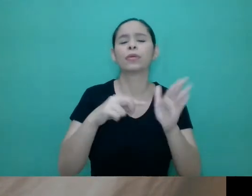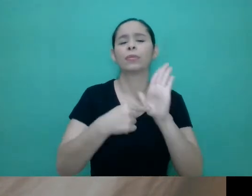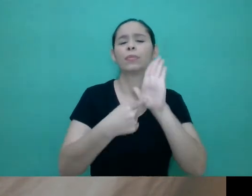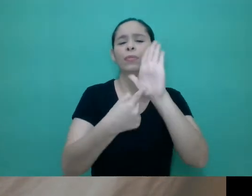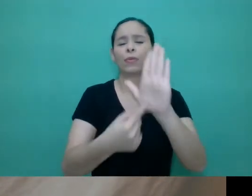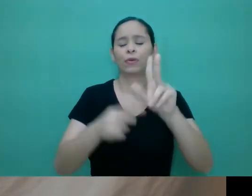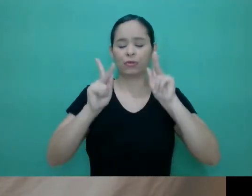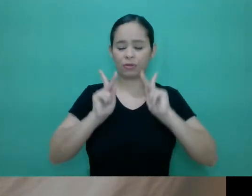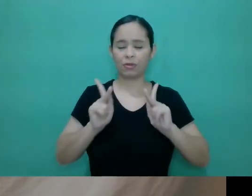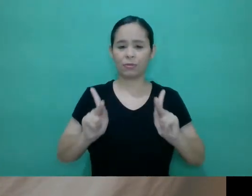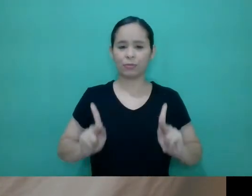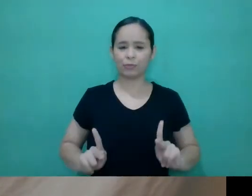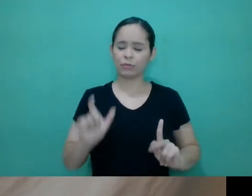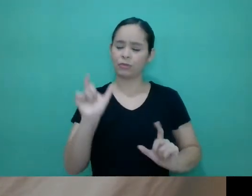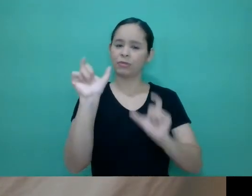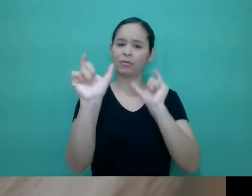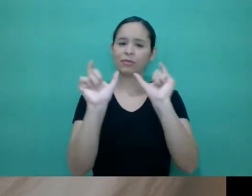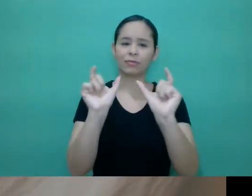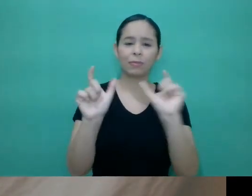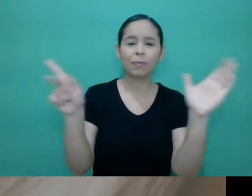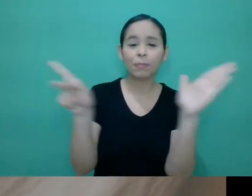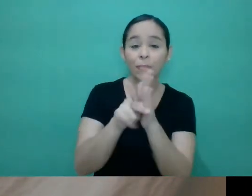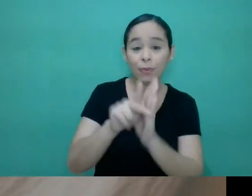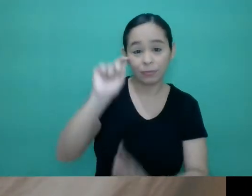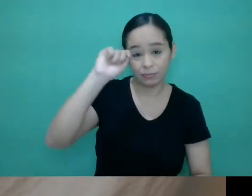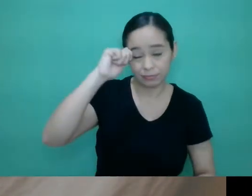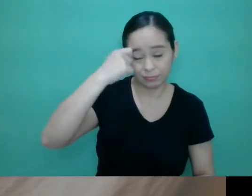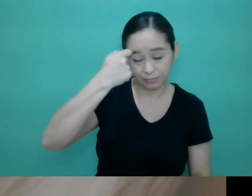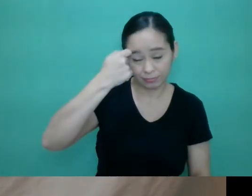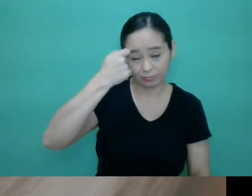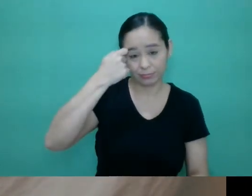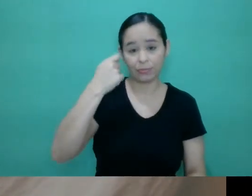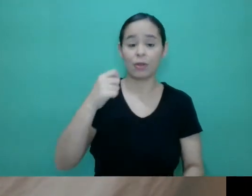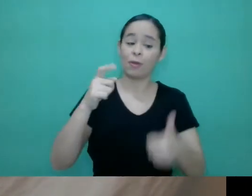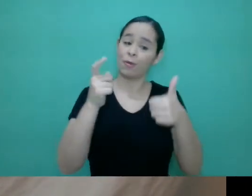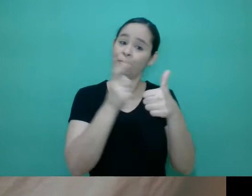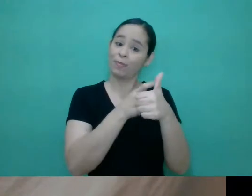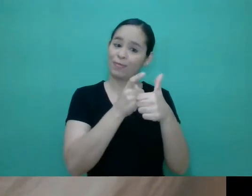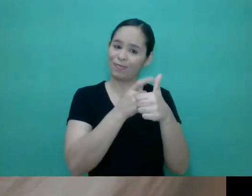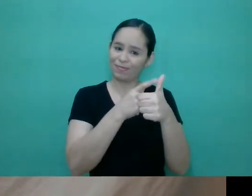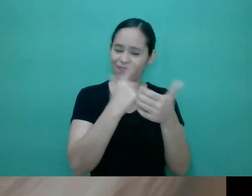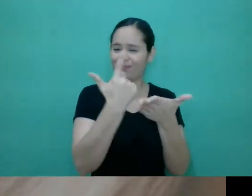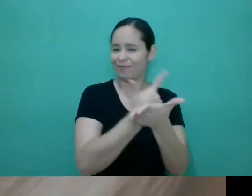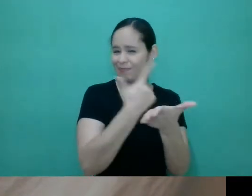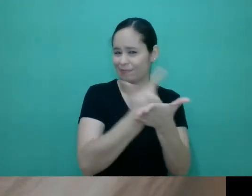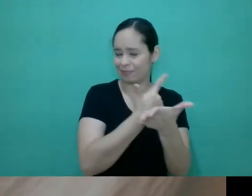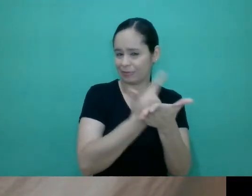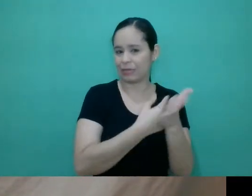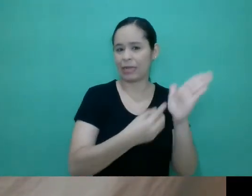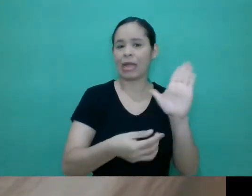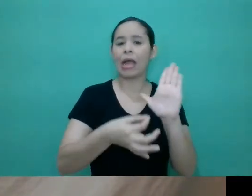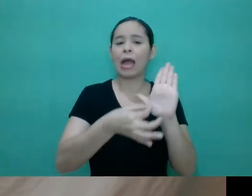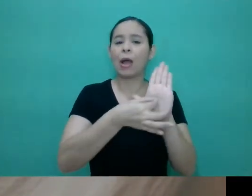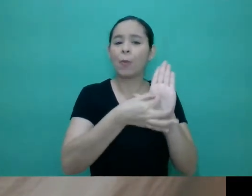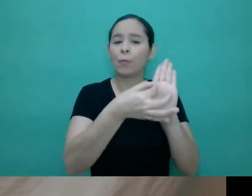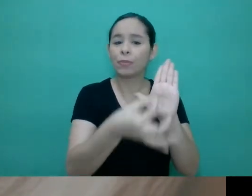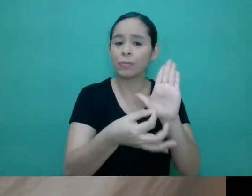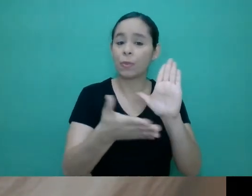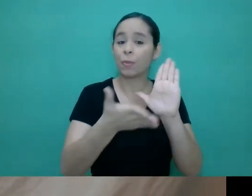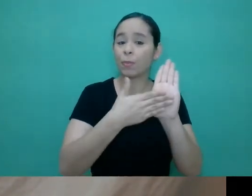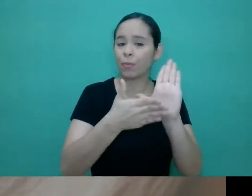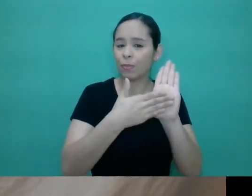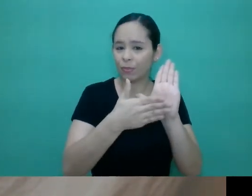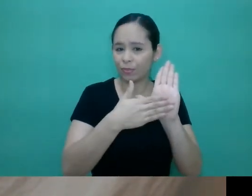Palavras e Inclinações Crioulas. O primeiro livro, Imbatíveis Crioulos, ele vai propor uma reflexão da